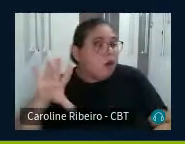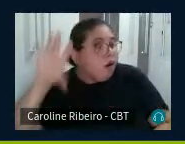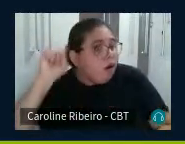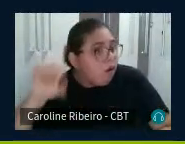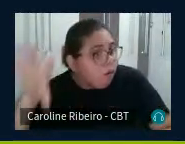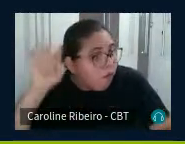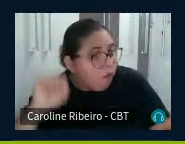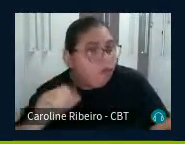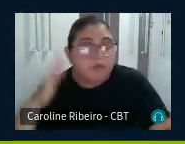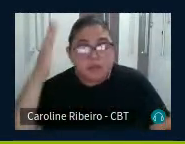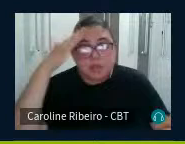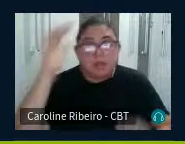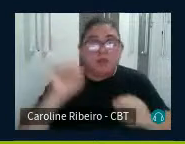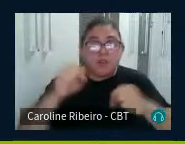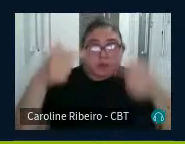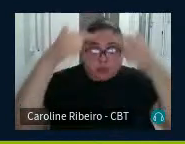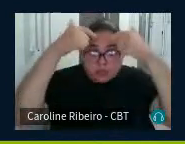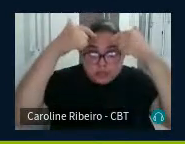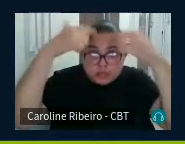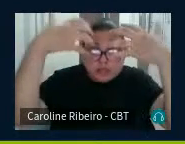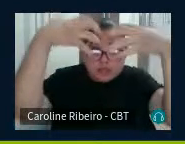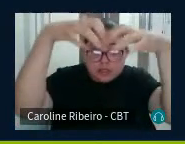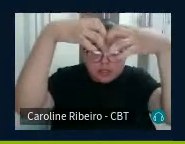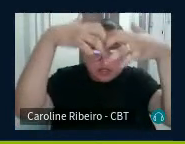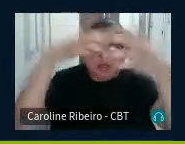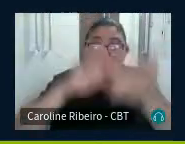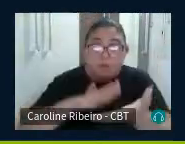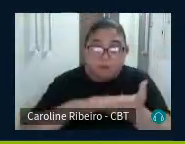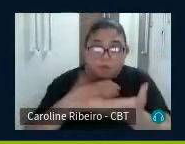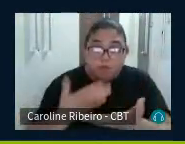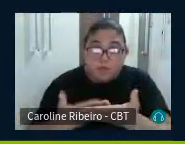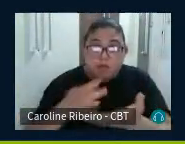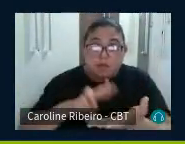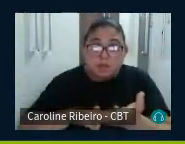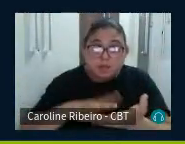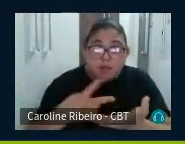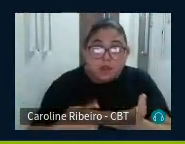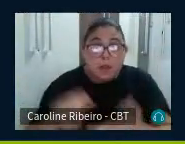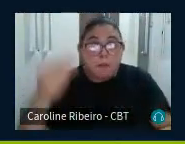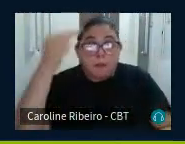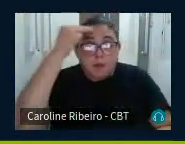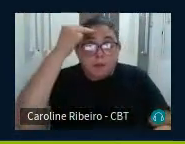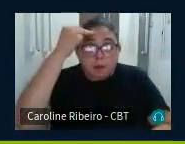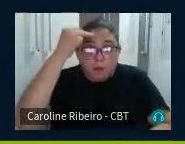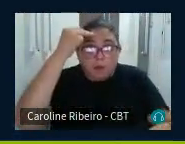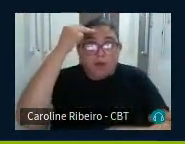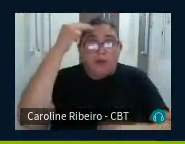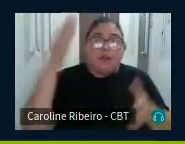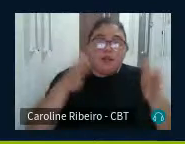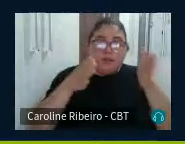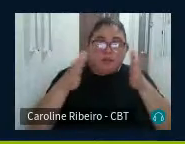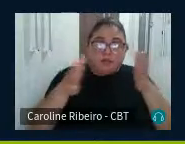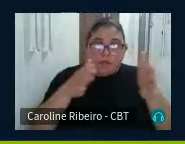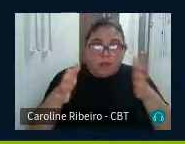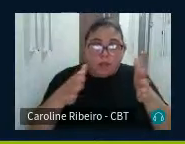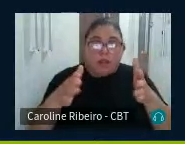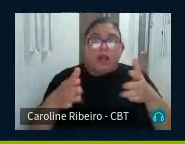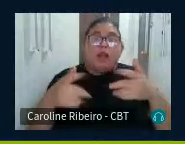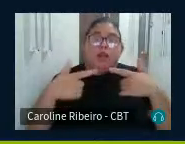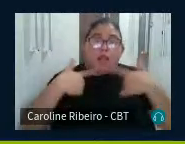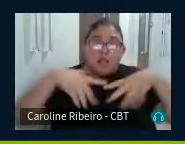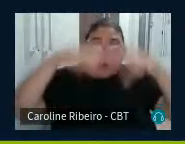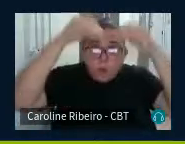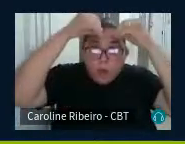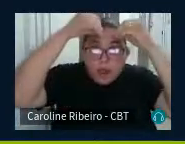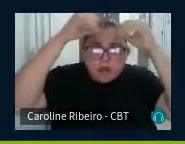esforços, né, que o tradutor precisa ter, como, por exemplo, a memória de curto prazo, a linguagem expressiva,